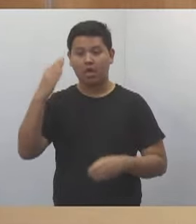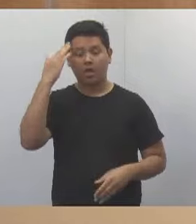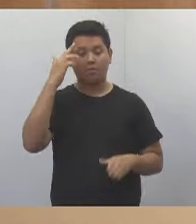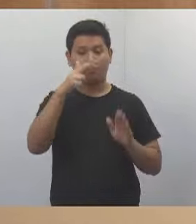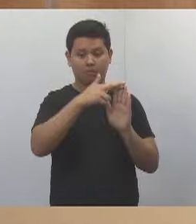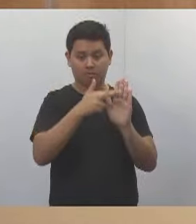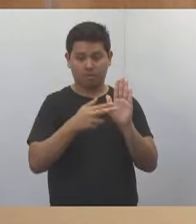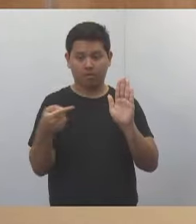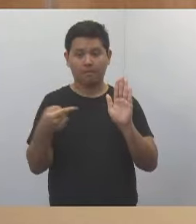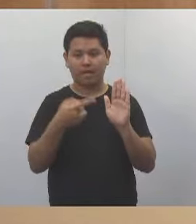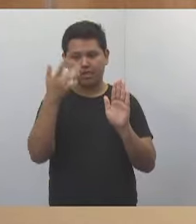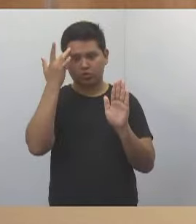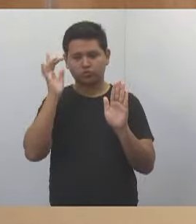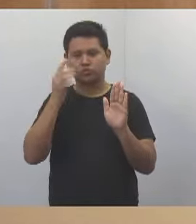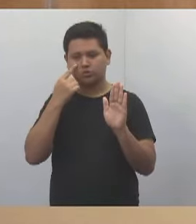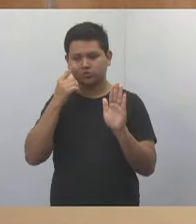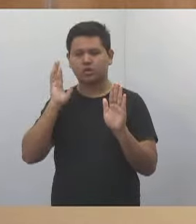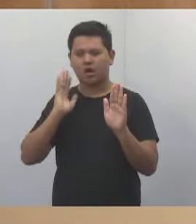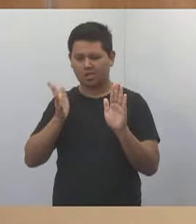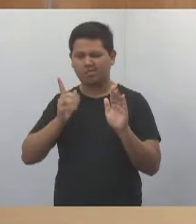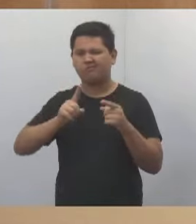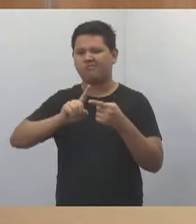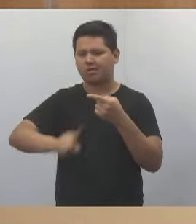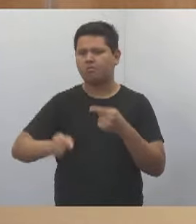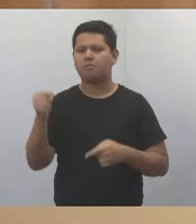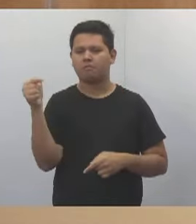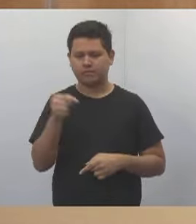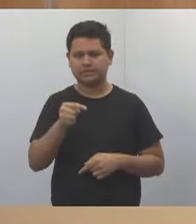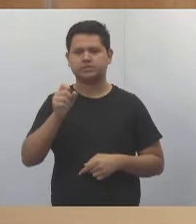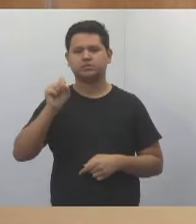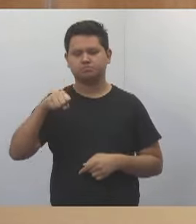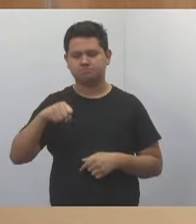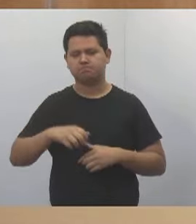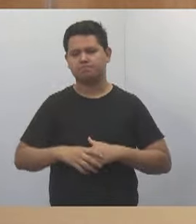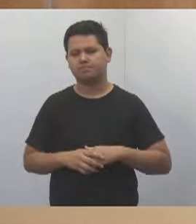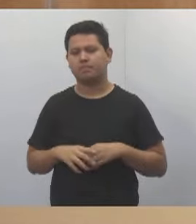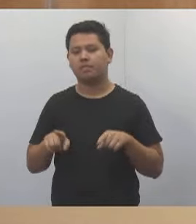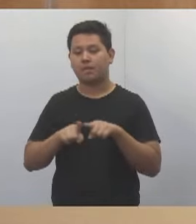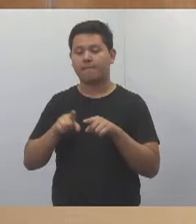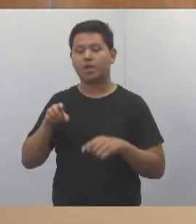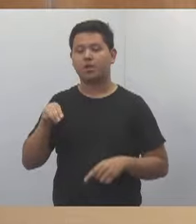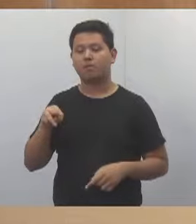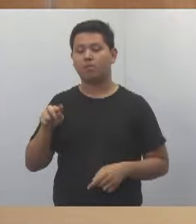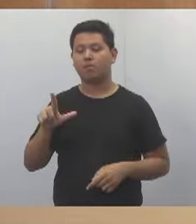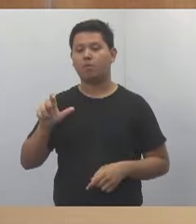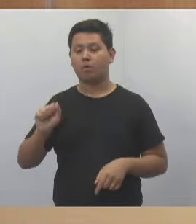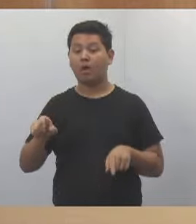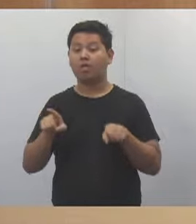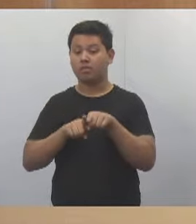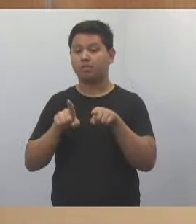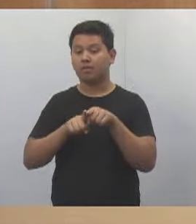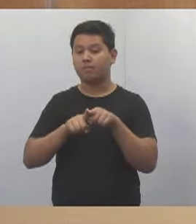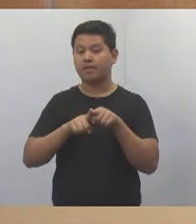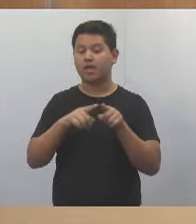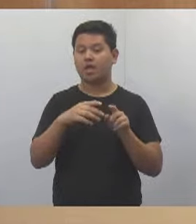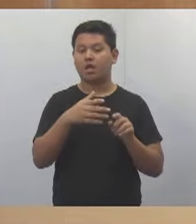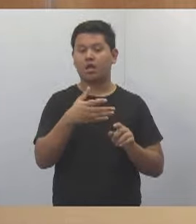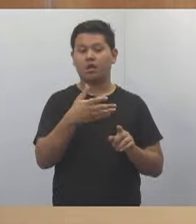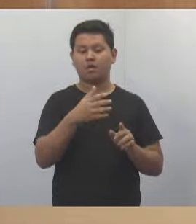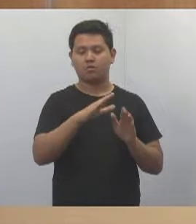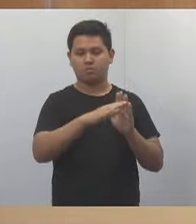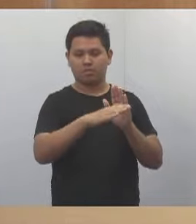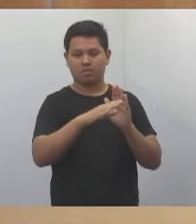de Trânsito Brasileiro já prevê punições para esse tipo de infração, como multa e a retenção do veículo